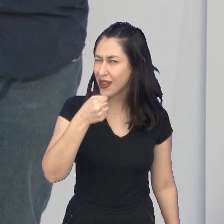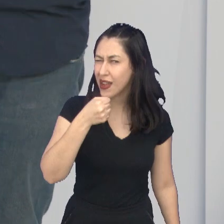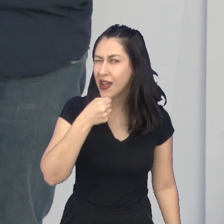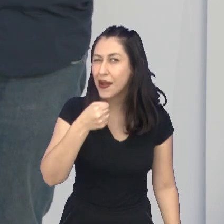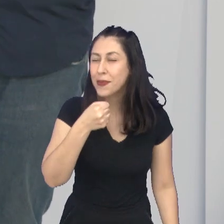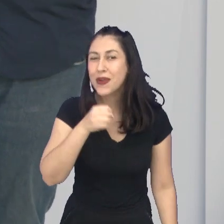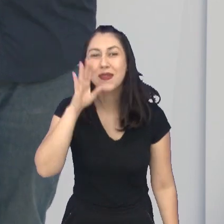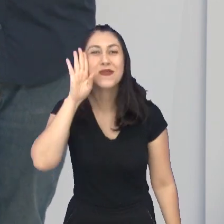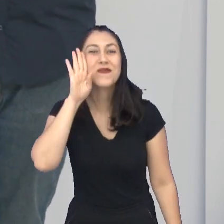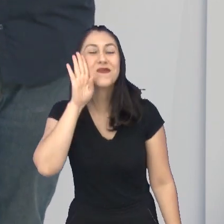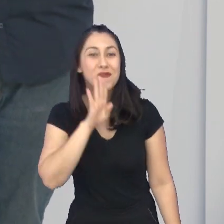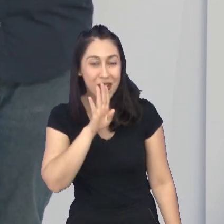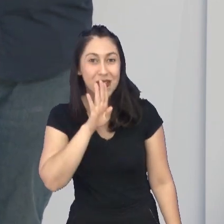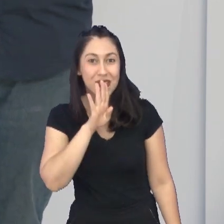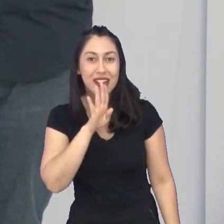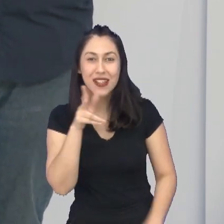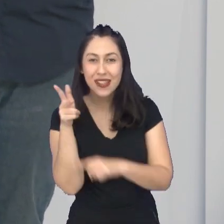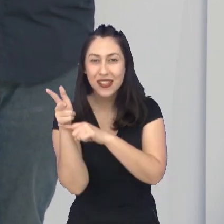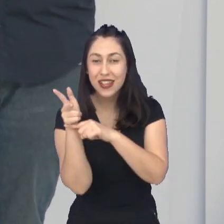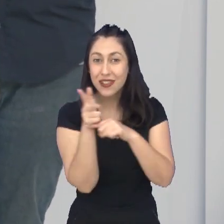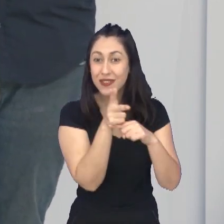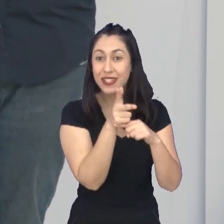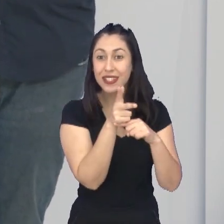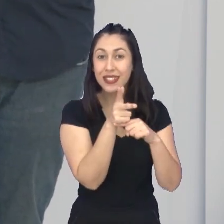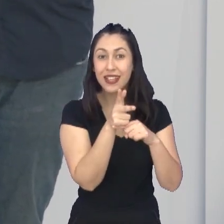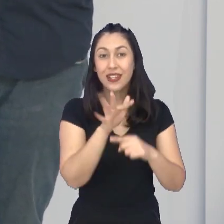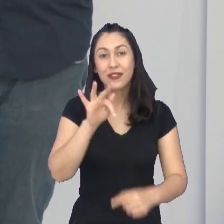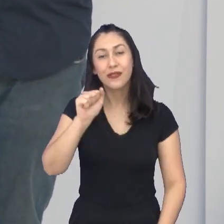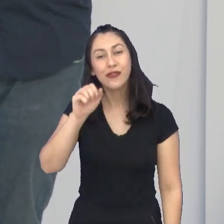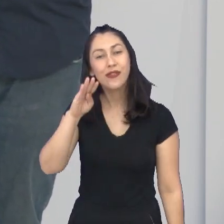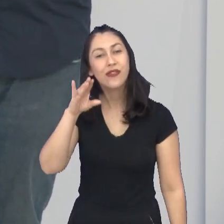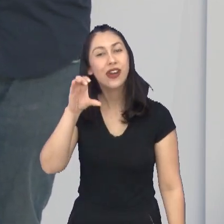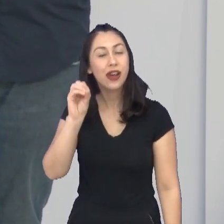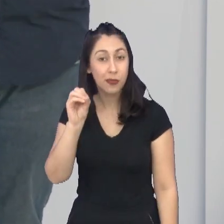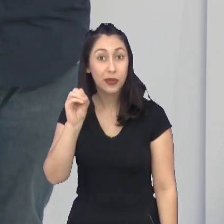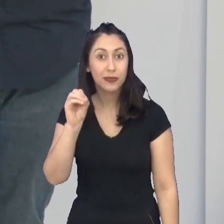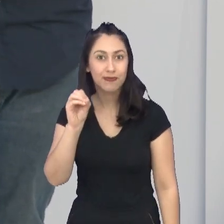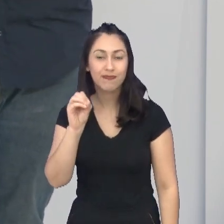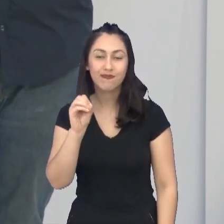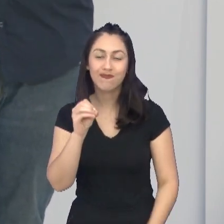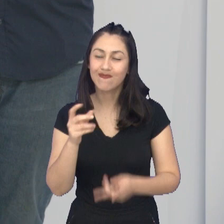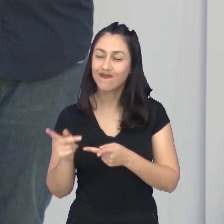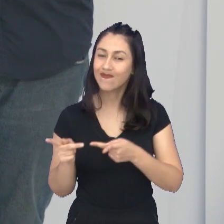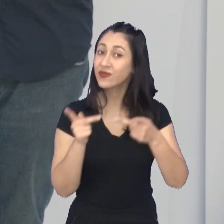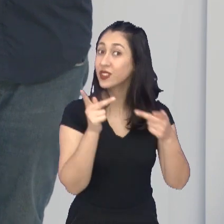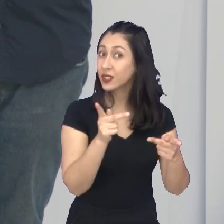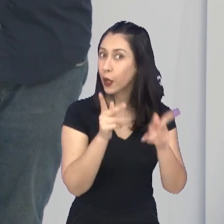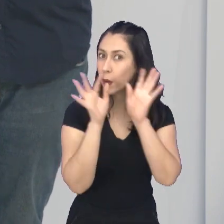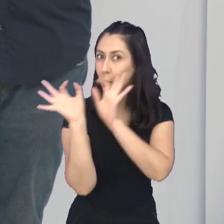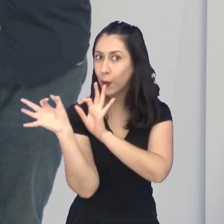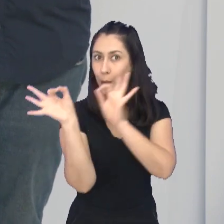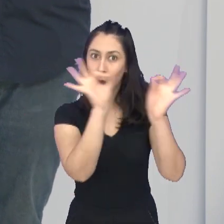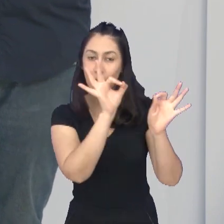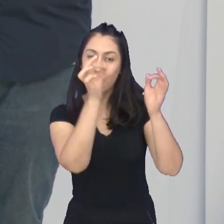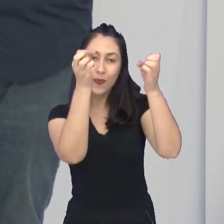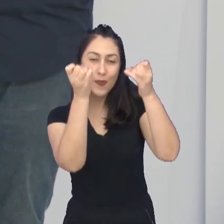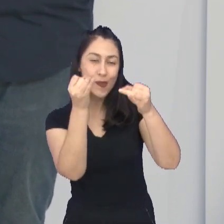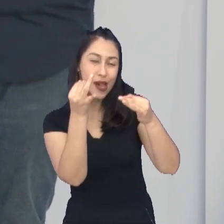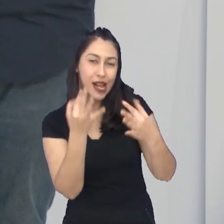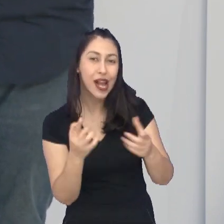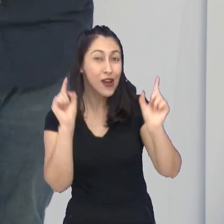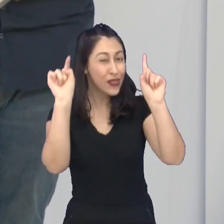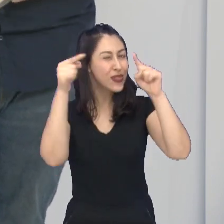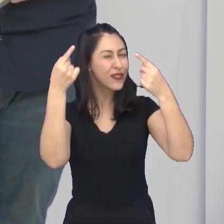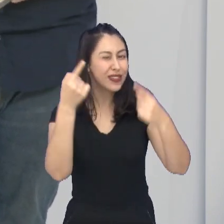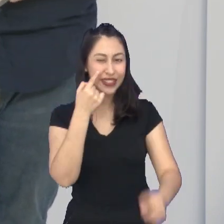o Paulo Ricardo e o cinegrafista Fábio Negrão, nosso Big Black, estiveram por lá e contam como foi a partida.